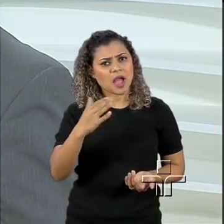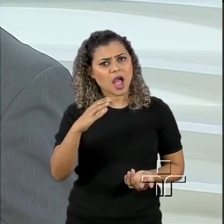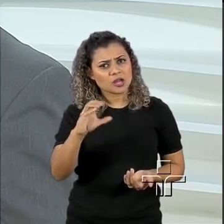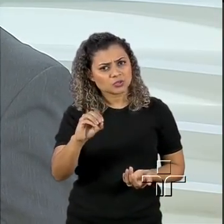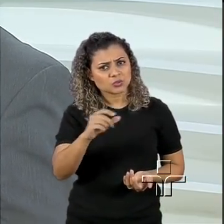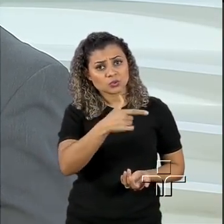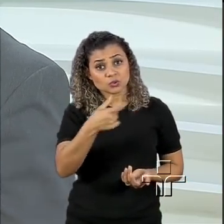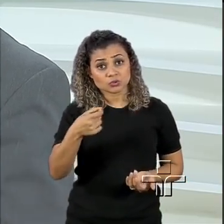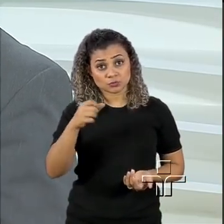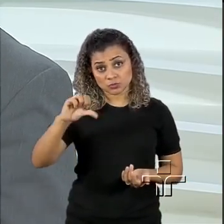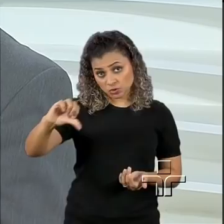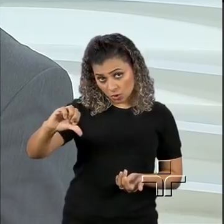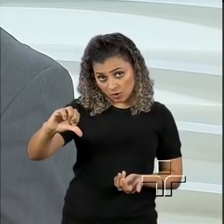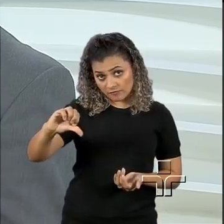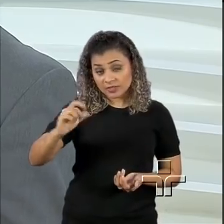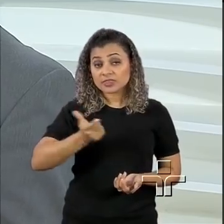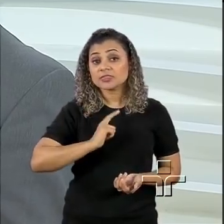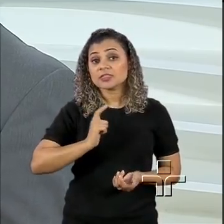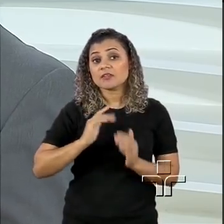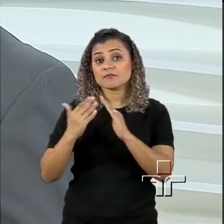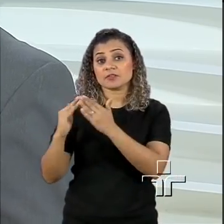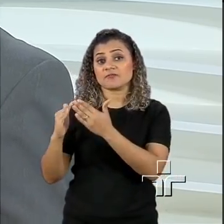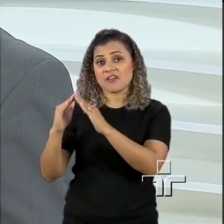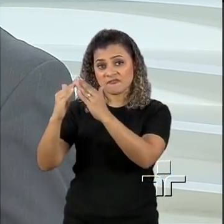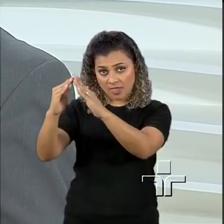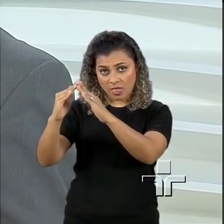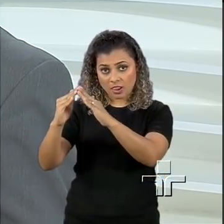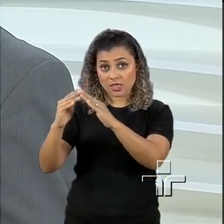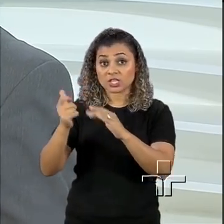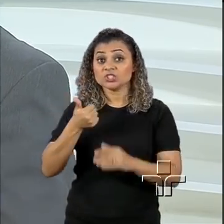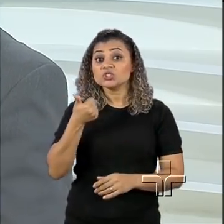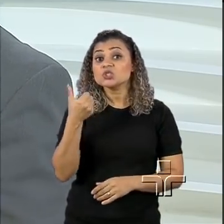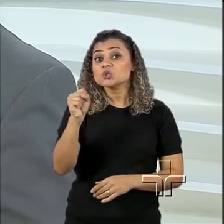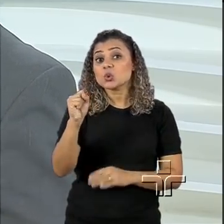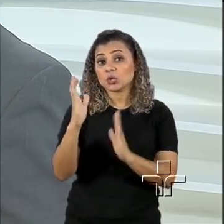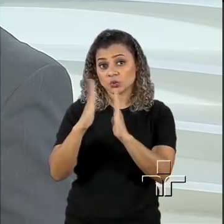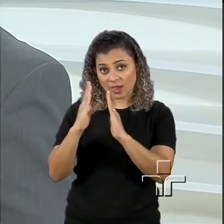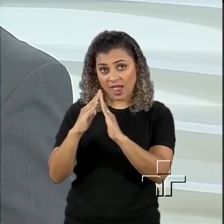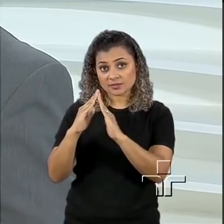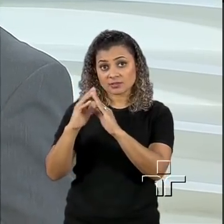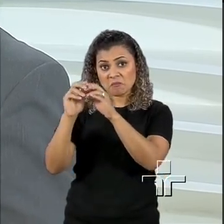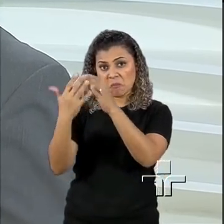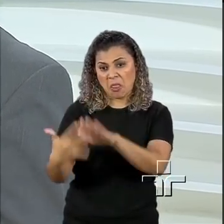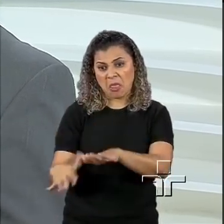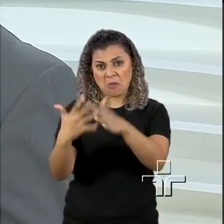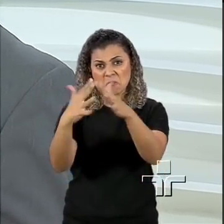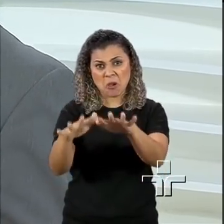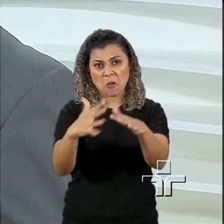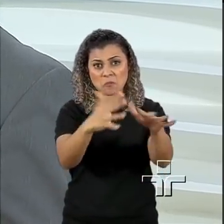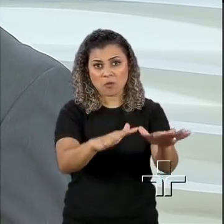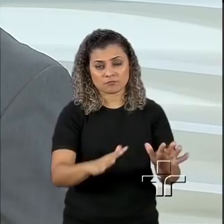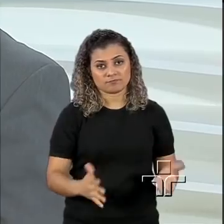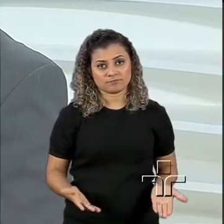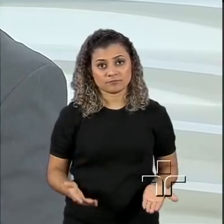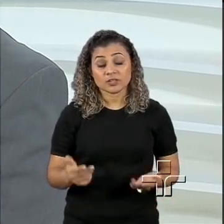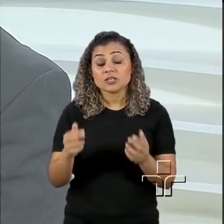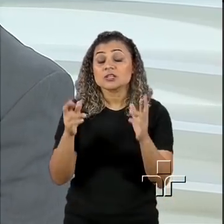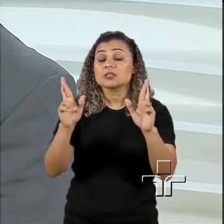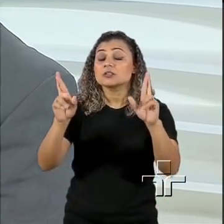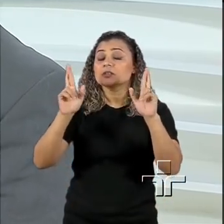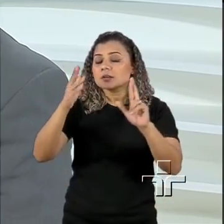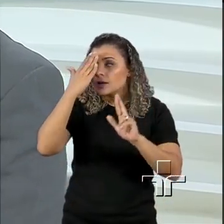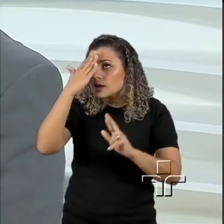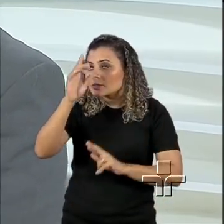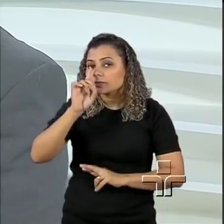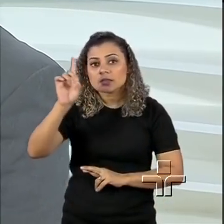ano de governo, 18 barracos da favela naval do lado de São Bernardo foram levados por enxurrada. Graças a Deus, deu uma vítima, porque nós tínhamos